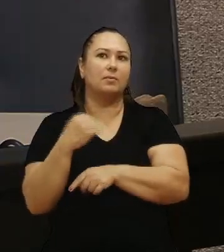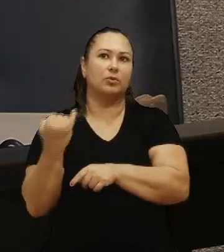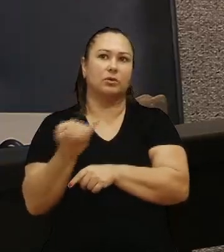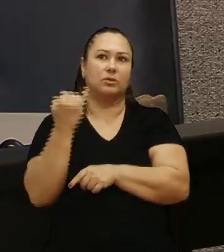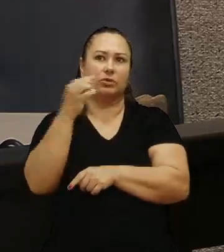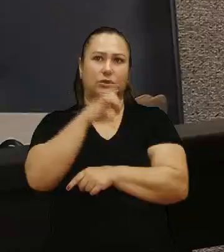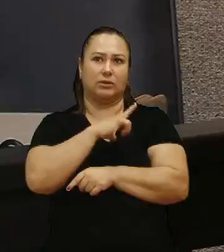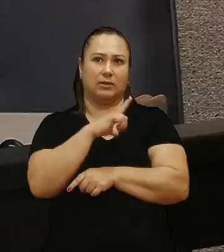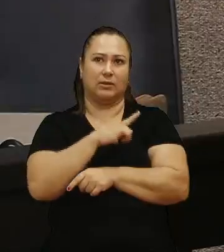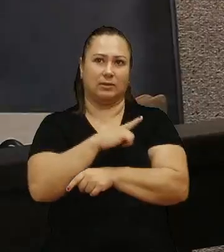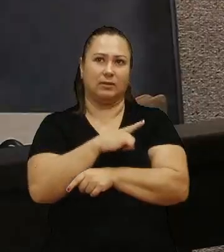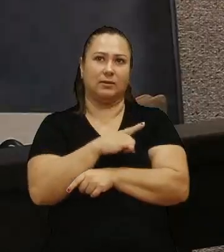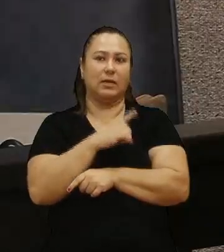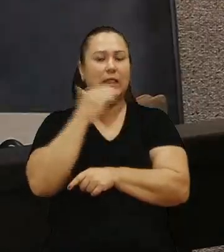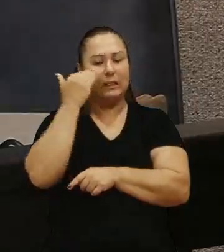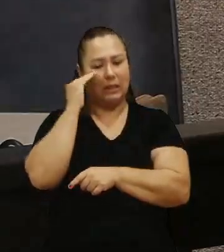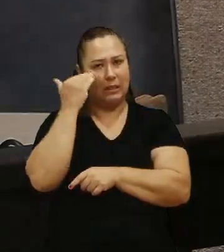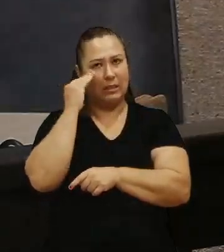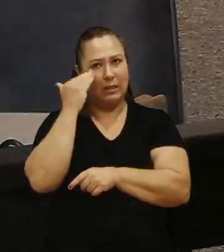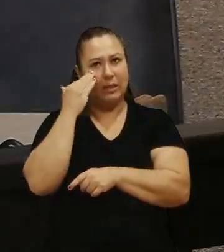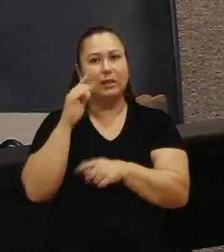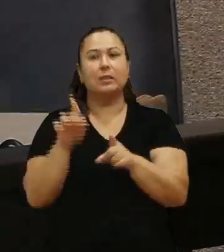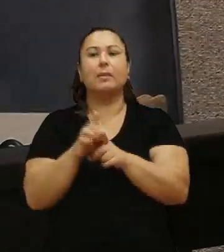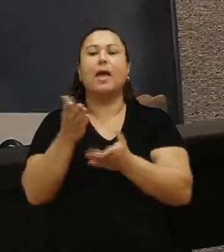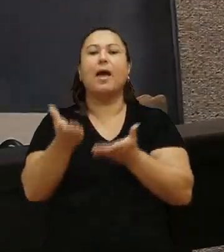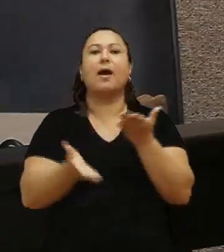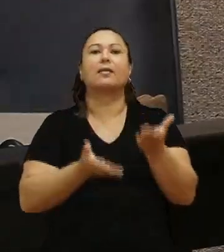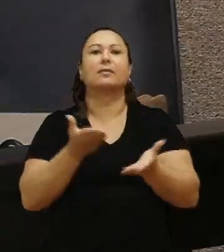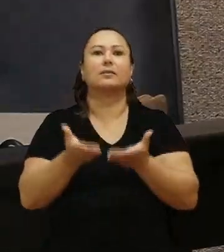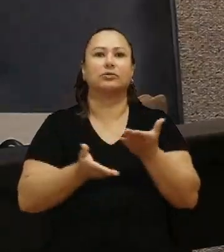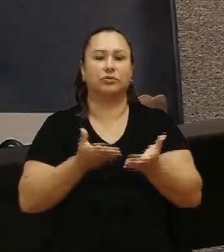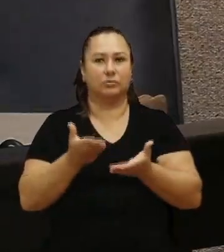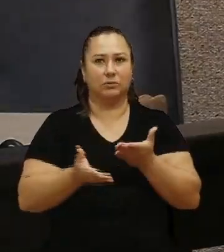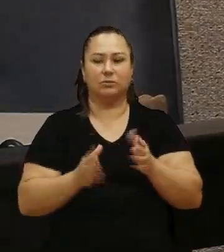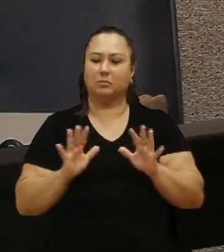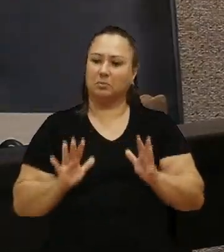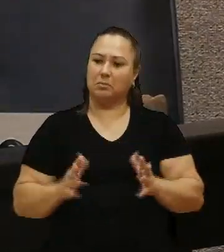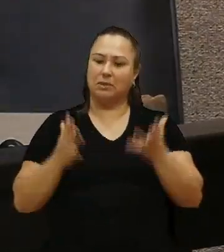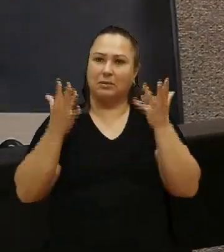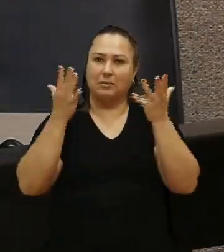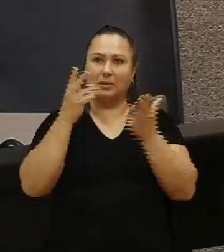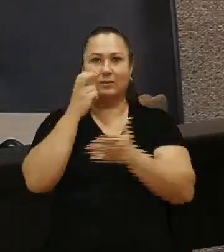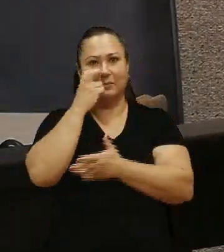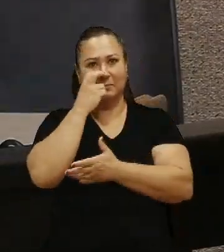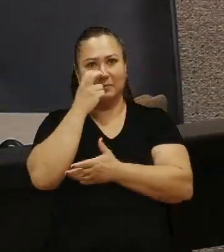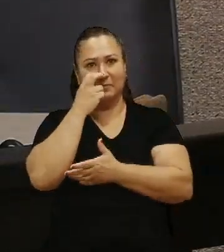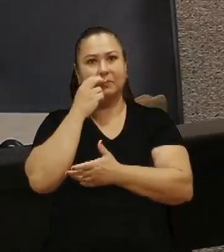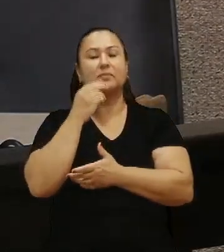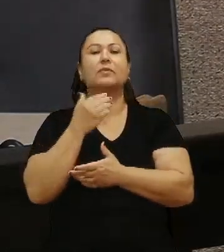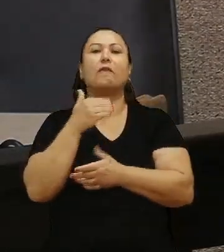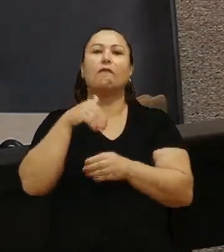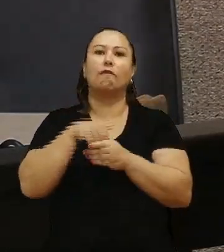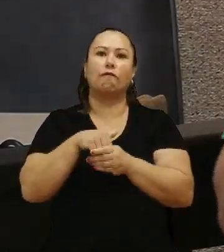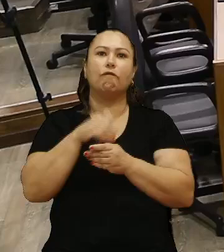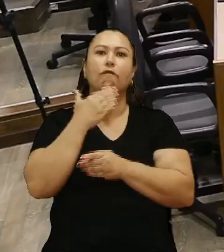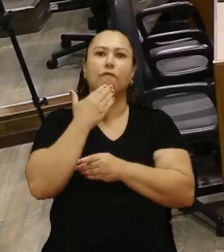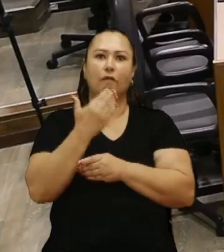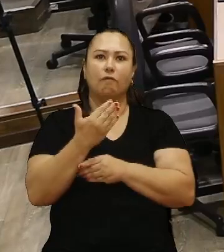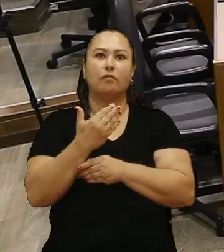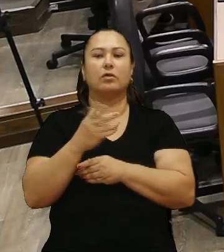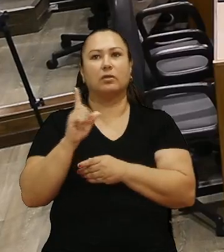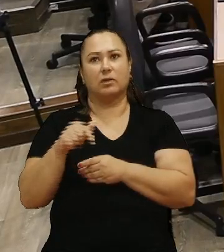tenha esse entendimento e atendimento. Então, lhe parabenizar e, obviamente, votarei favorável. Era isso, senhor presidente.